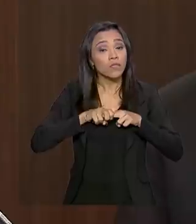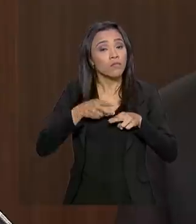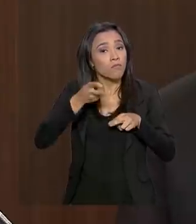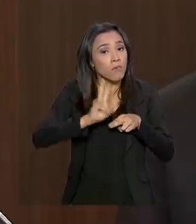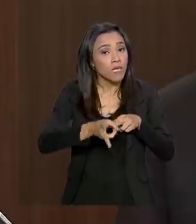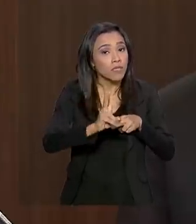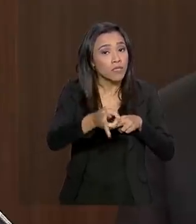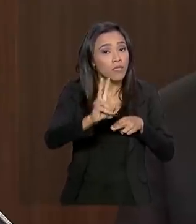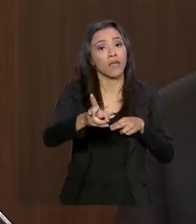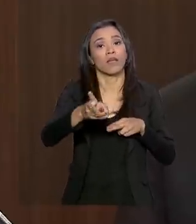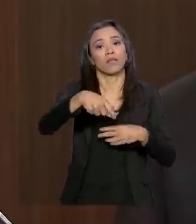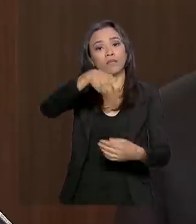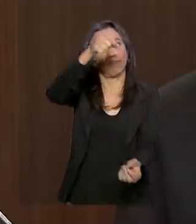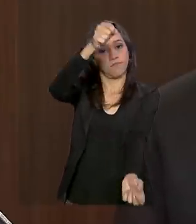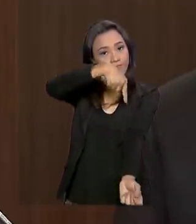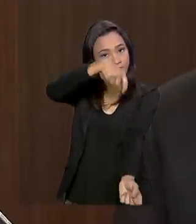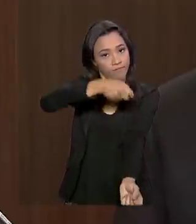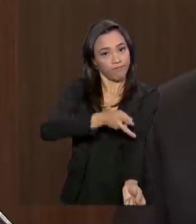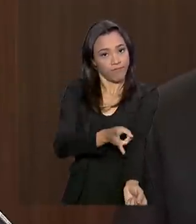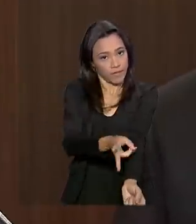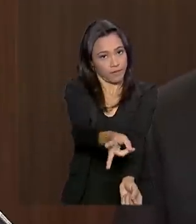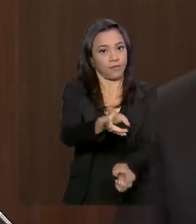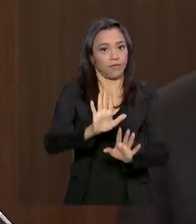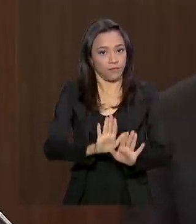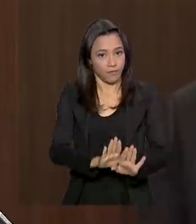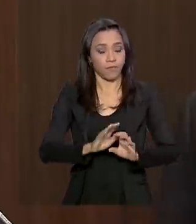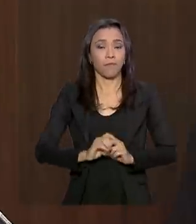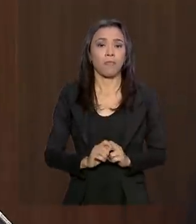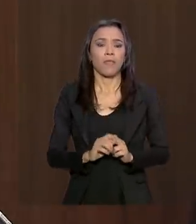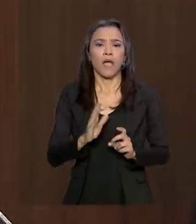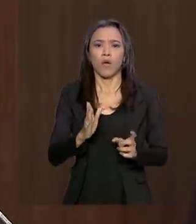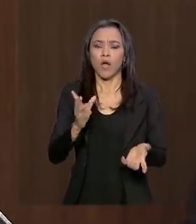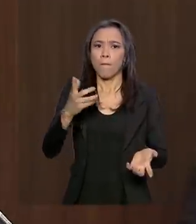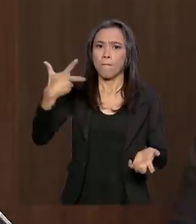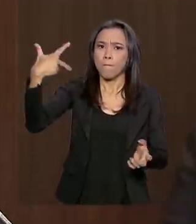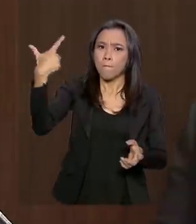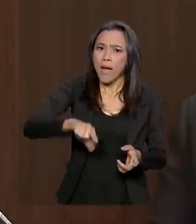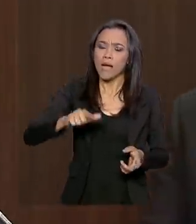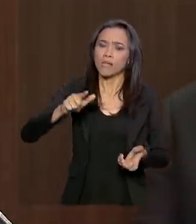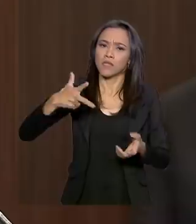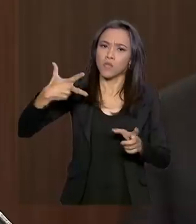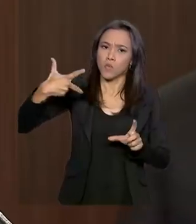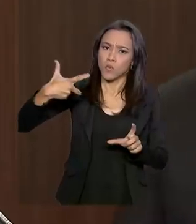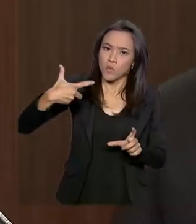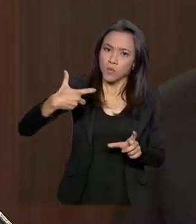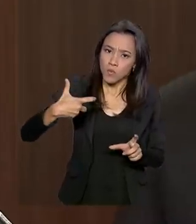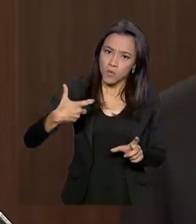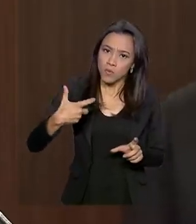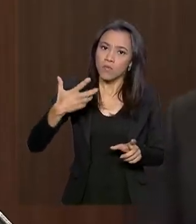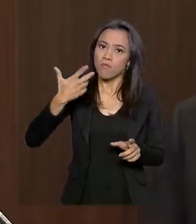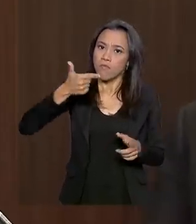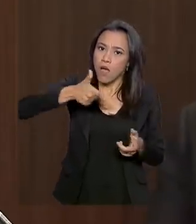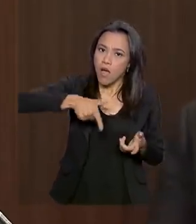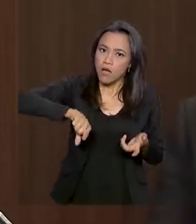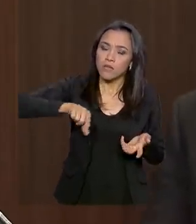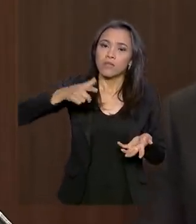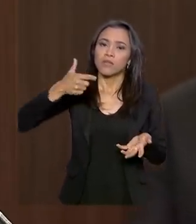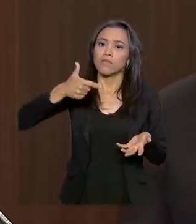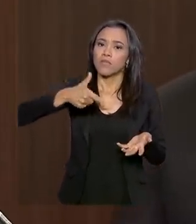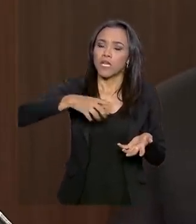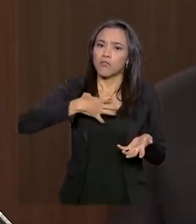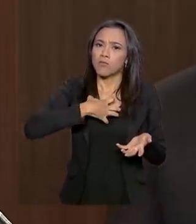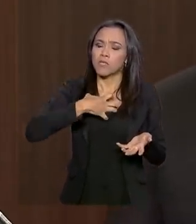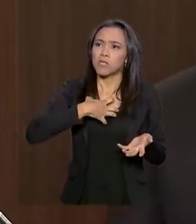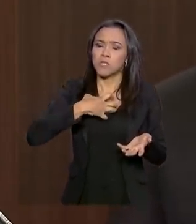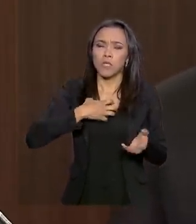alimentação intravenosa. No momento em que eu puder aumentar o volume da dieta líquida sem que ele se